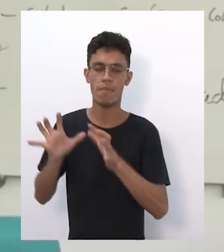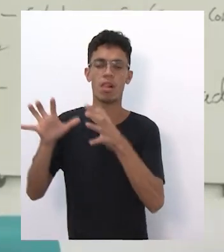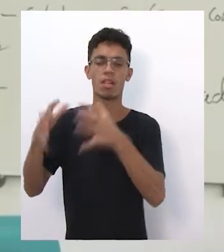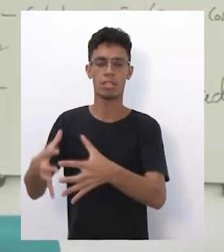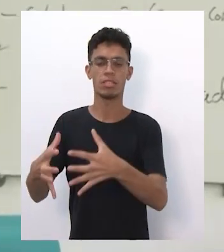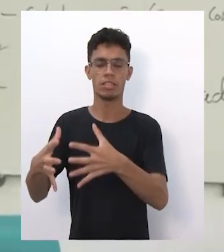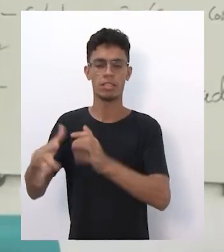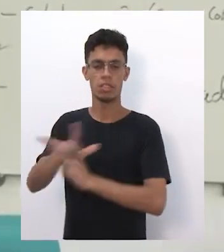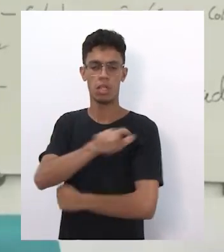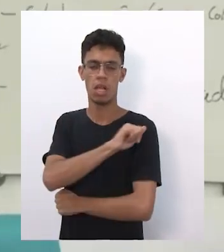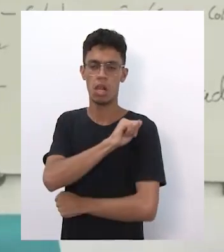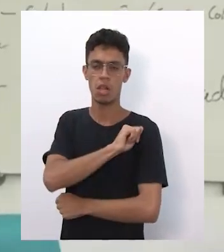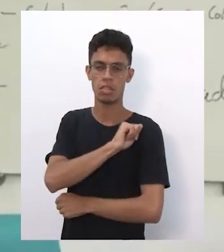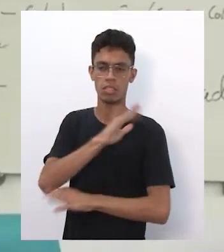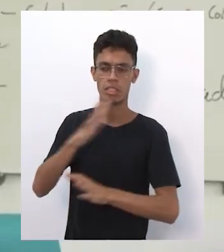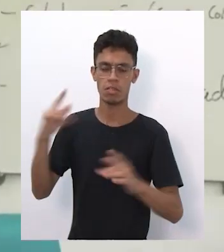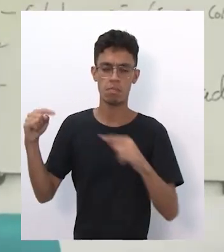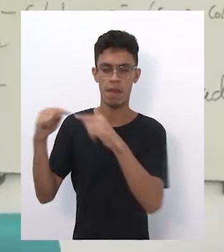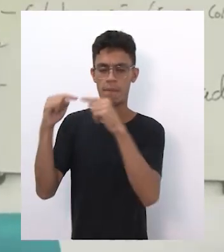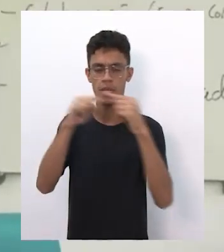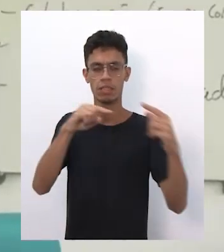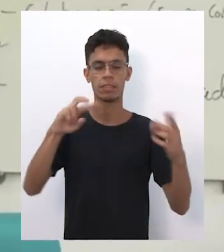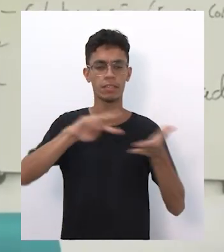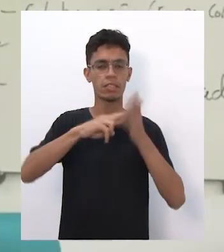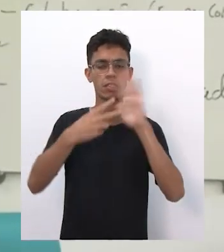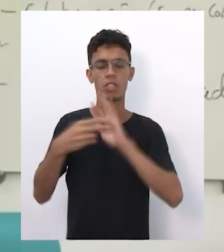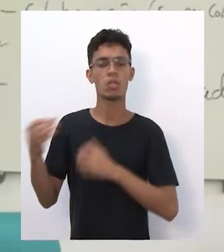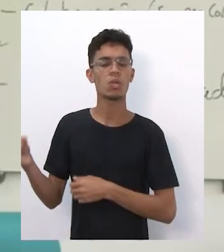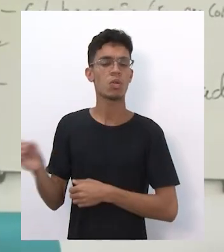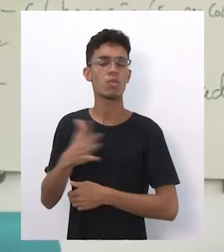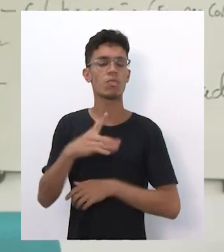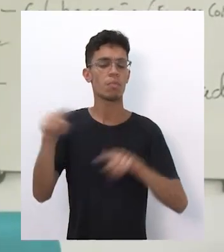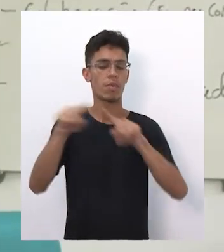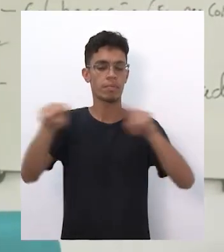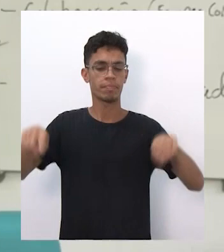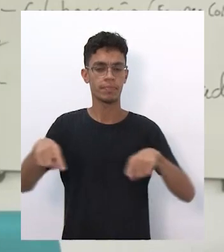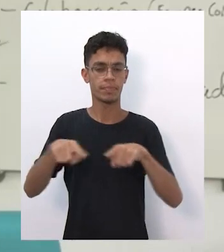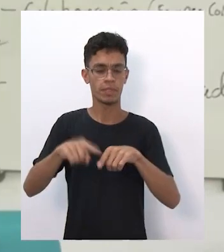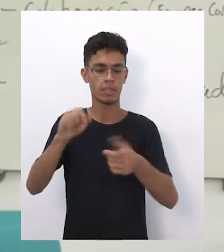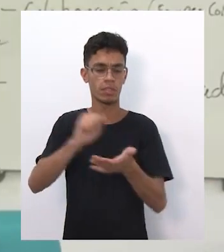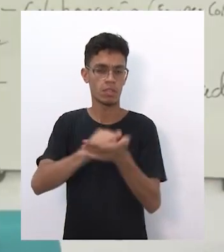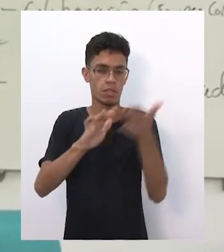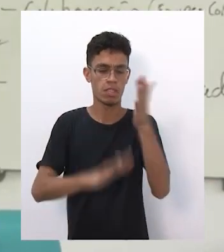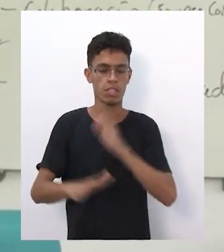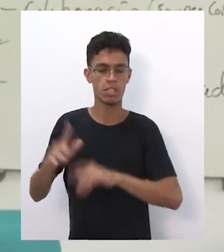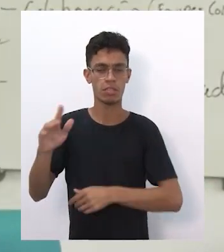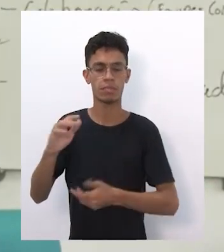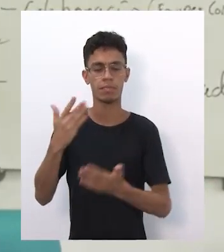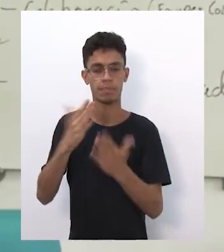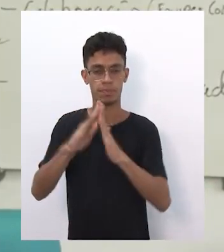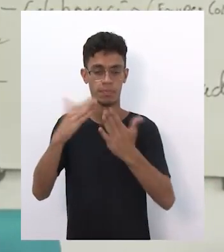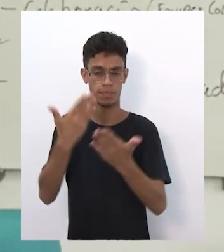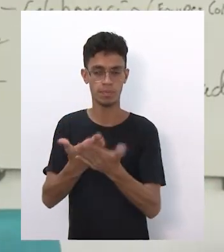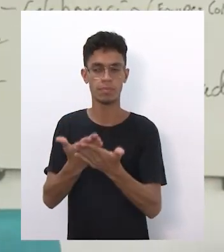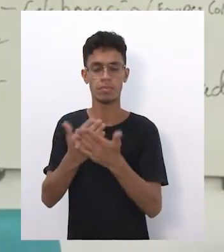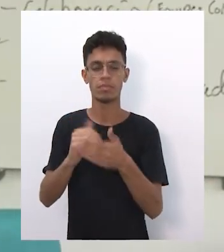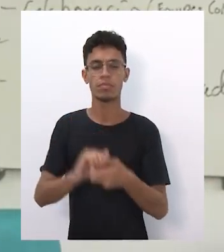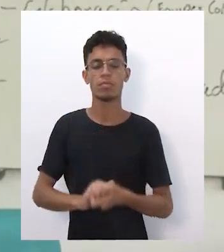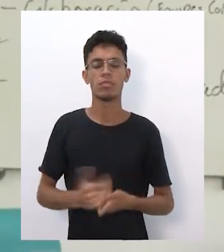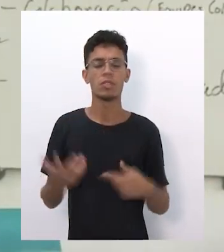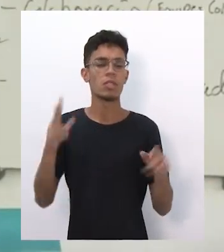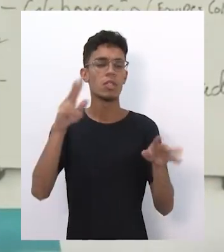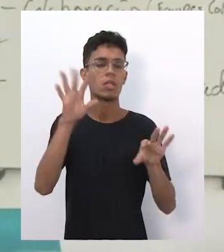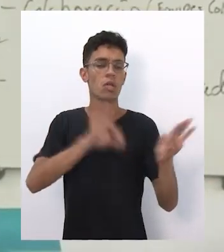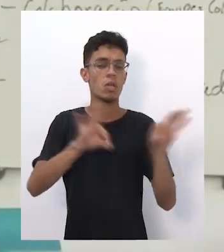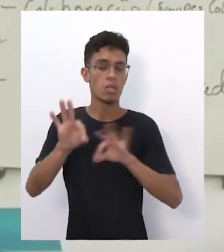conjunto de coisas que dá um novo ressignificado ao trabalho em sala de aula. Ok? E, geralmente, um